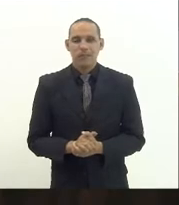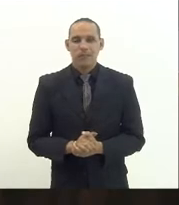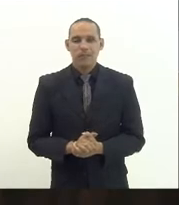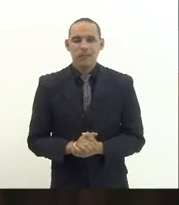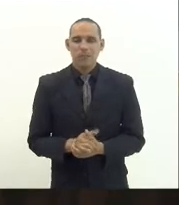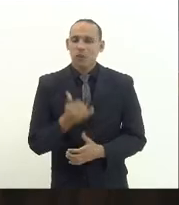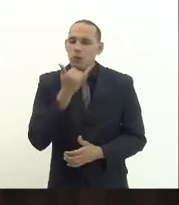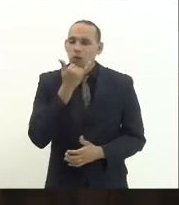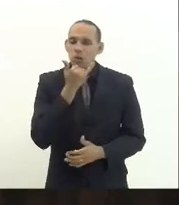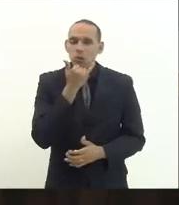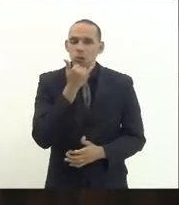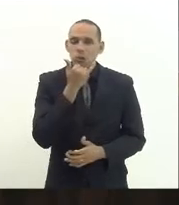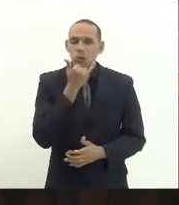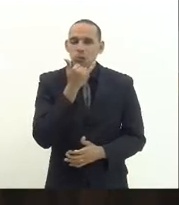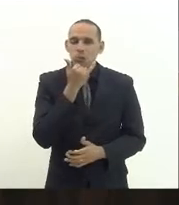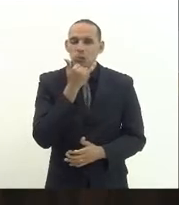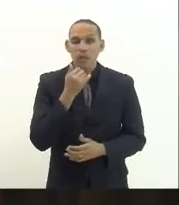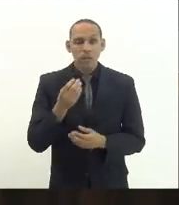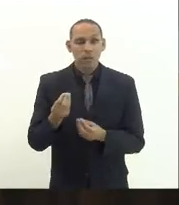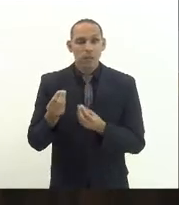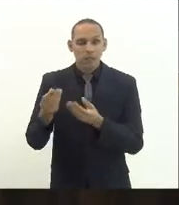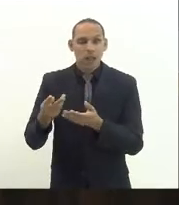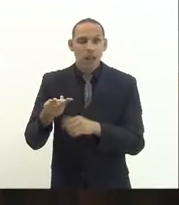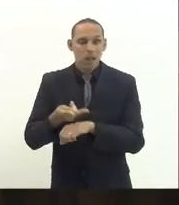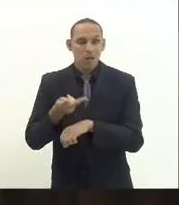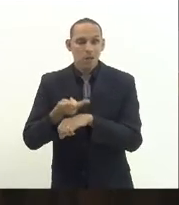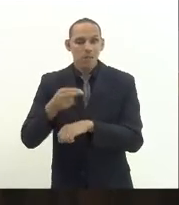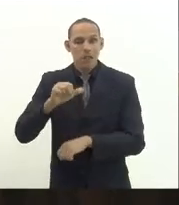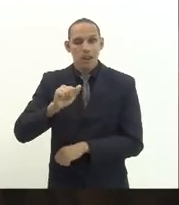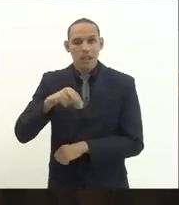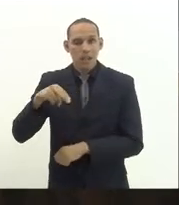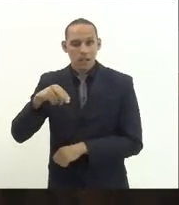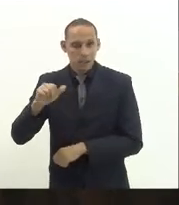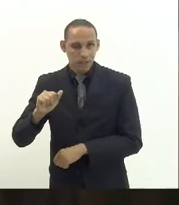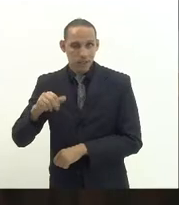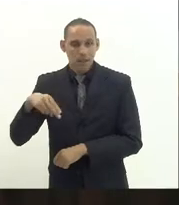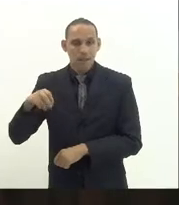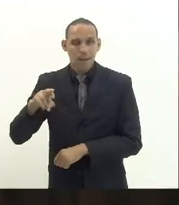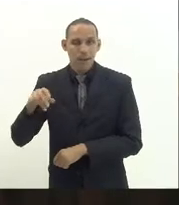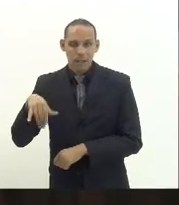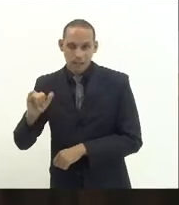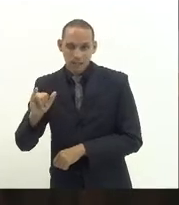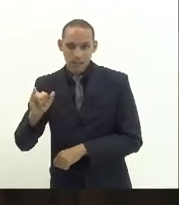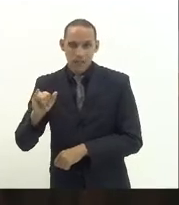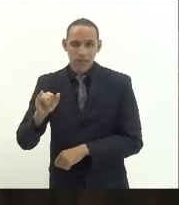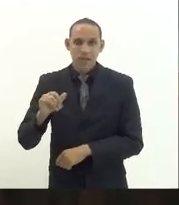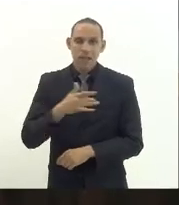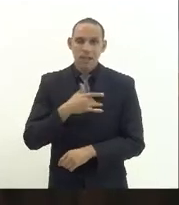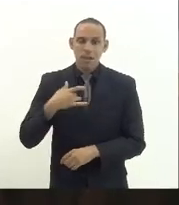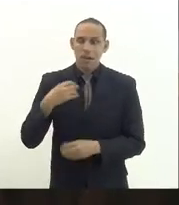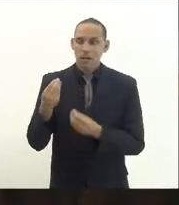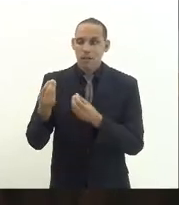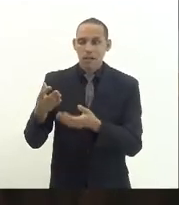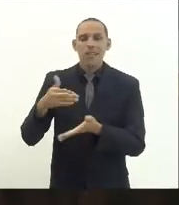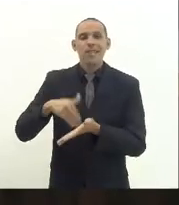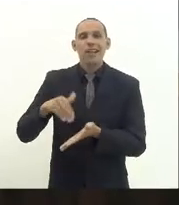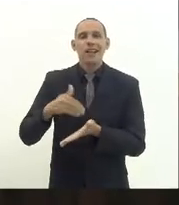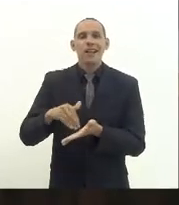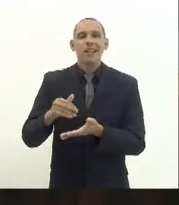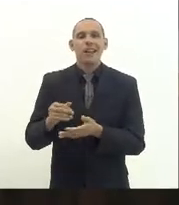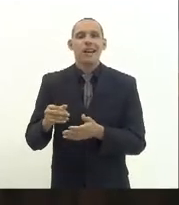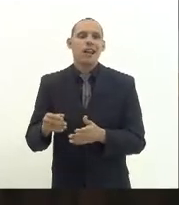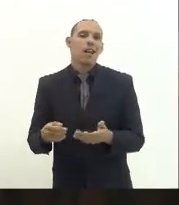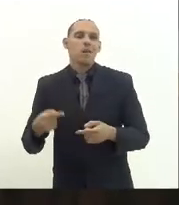o perdão que concede prêmio Ana Néri da saúde a secretaria especial de políticas de promoção da Mulher